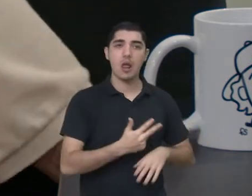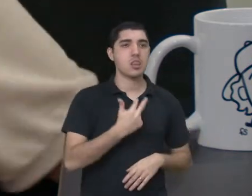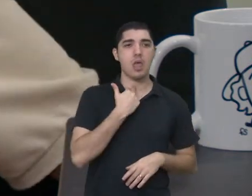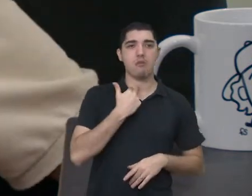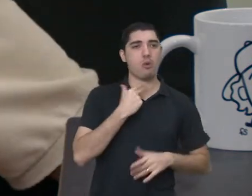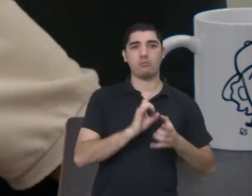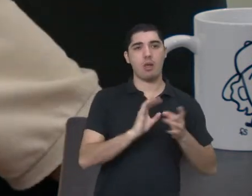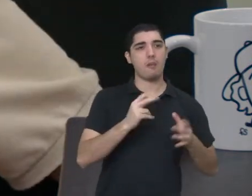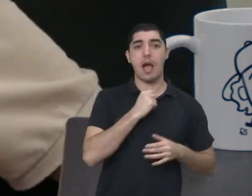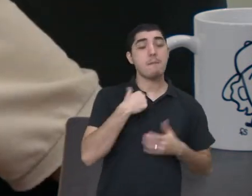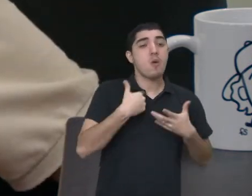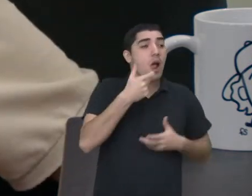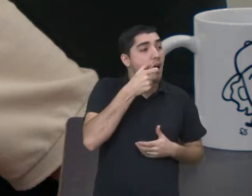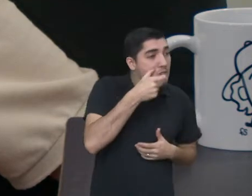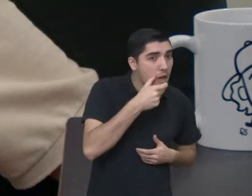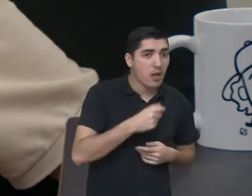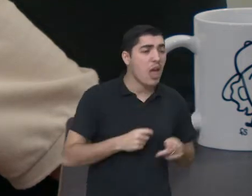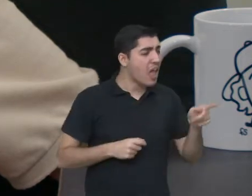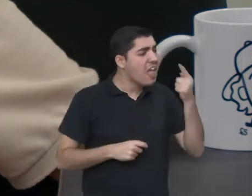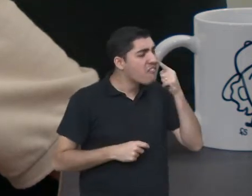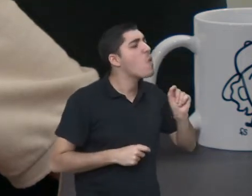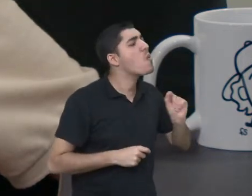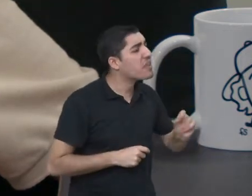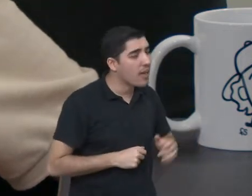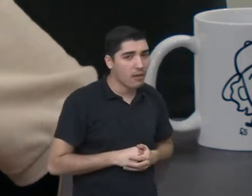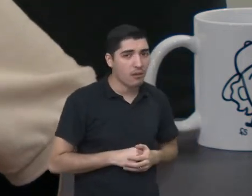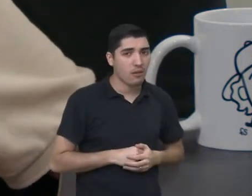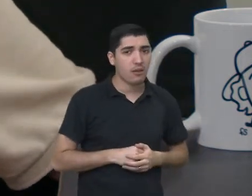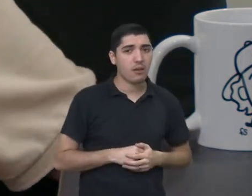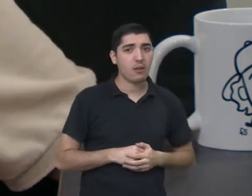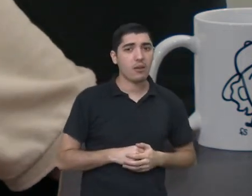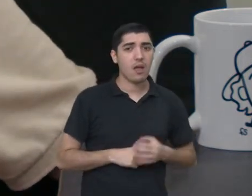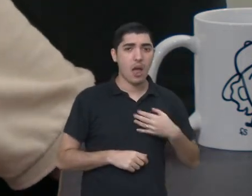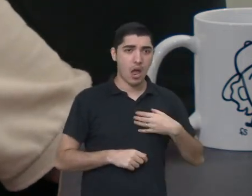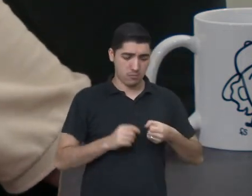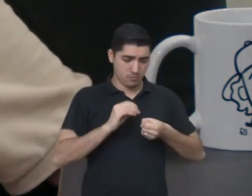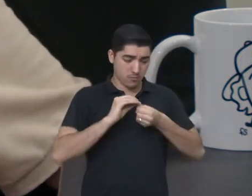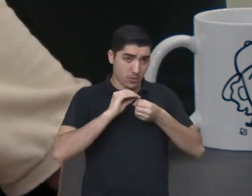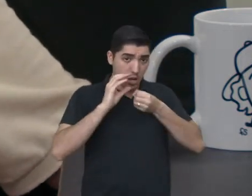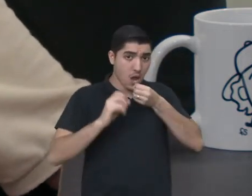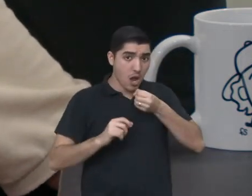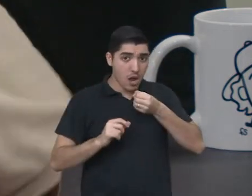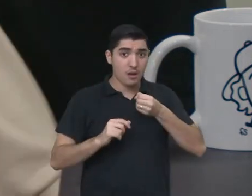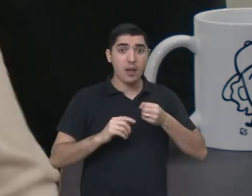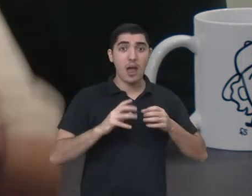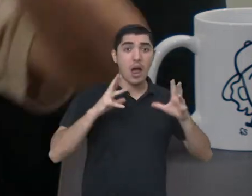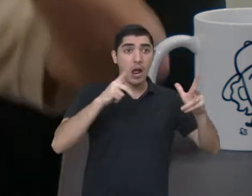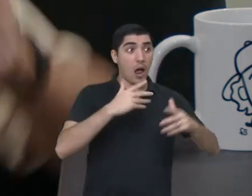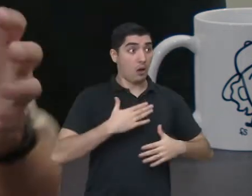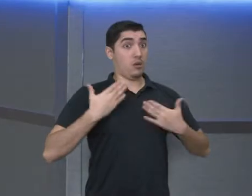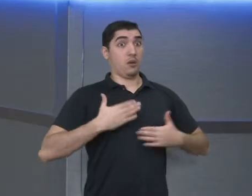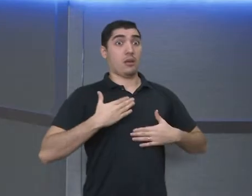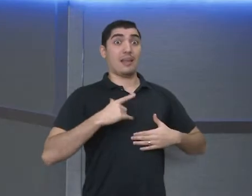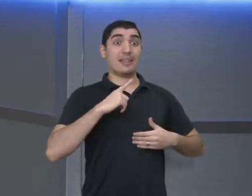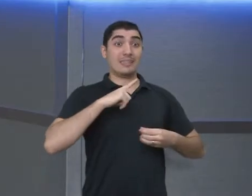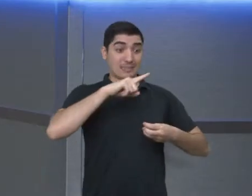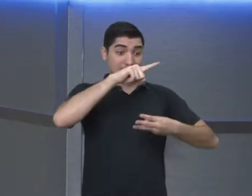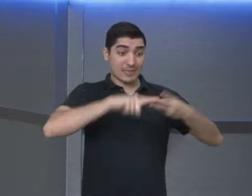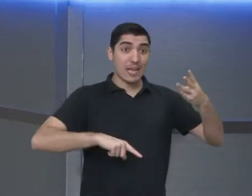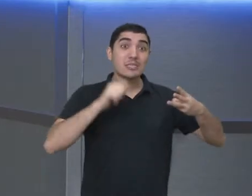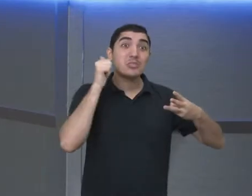está imaginando, puta, a pessoa vai entrar lá agora, vai pular a porta, vai não sei o que. Tá. O rádio é aquela emoção, você acompanhando a jogada, você ficava imaginando, o Pelé